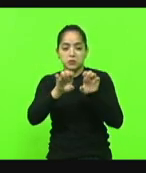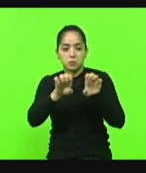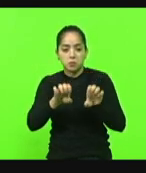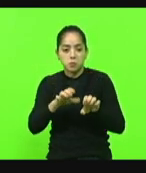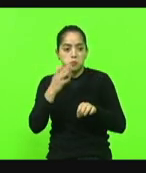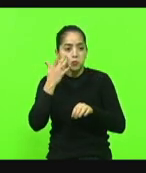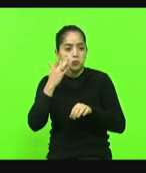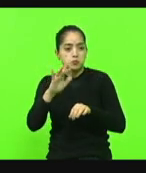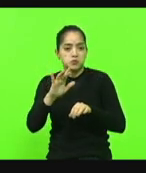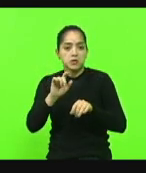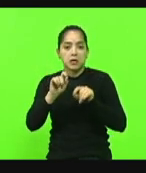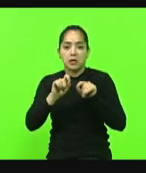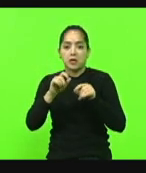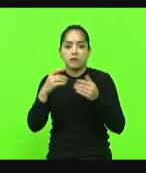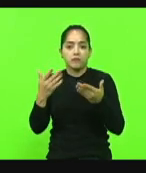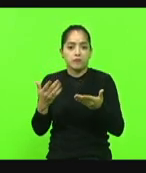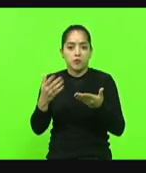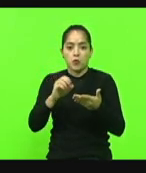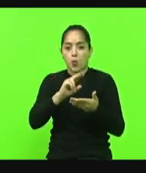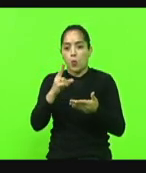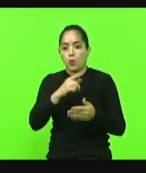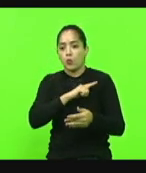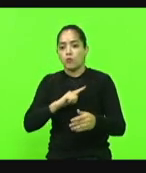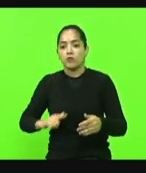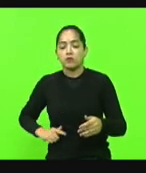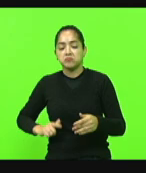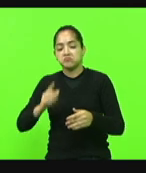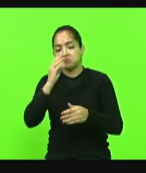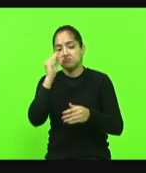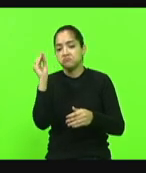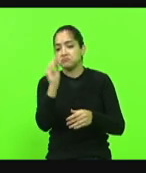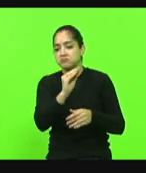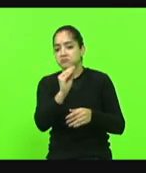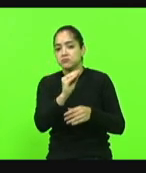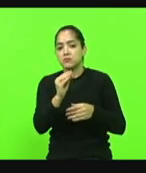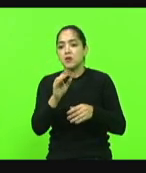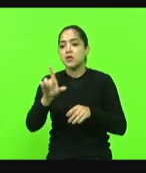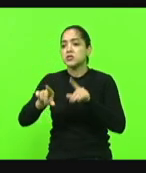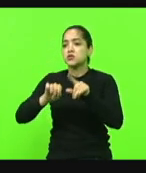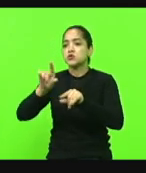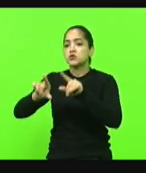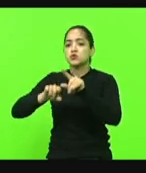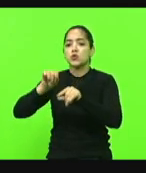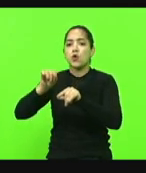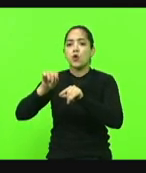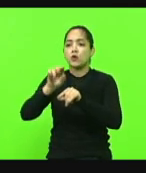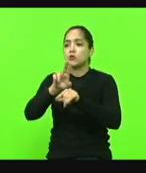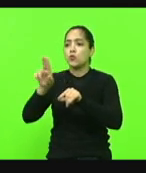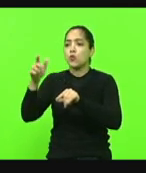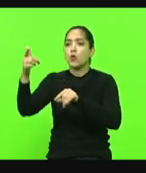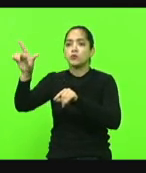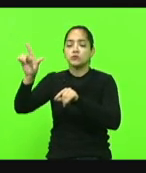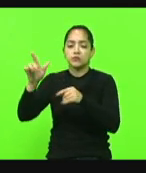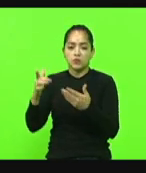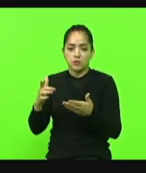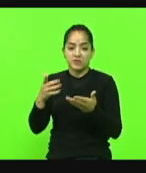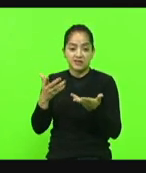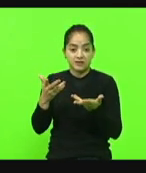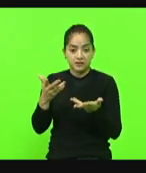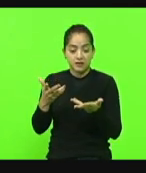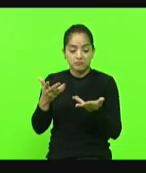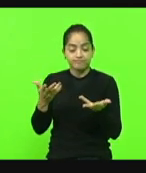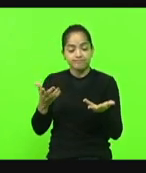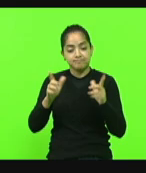quem foi, ou o governador, simplesmente ignora a lei e escolhe um nome que, ao seu belo prazer, colocou na